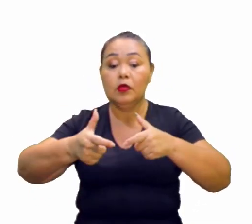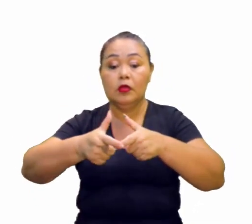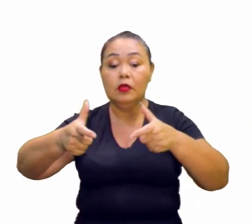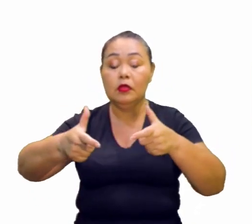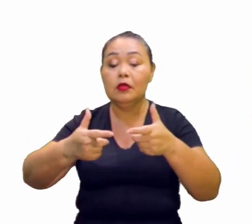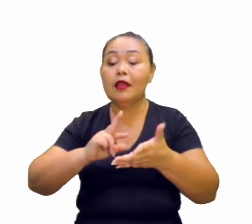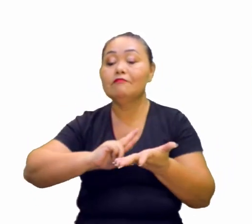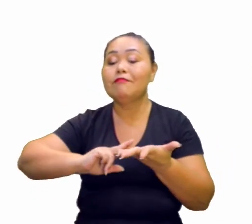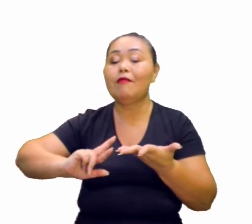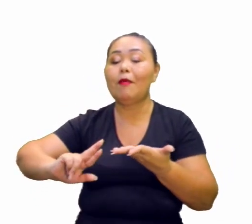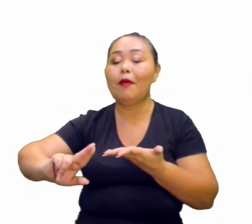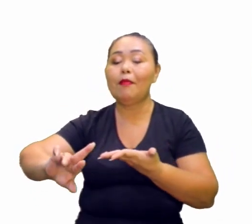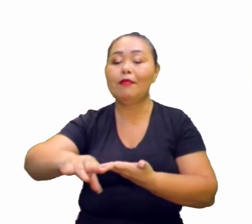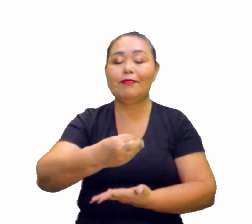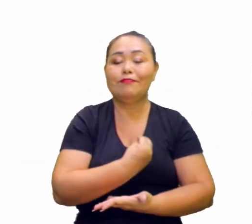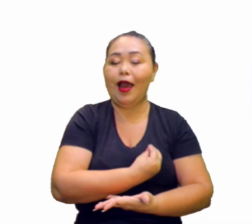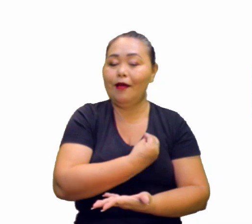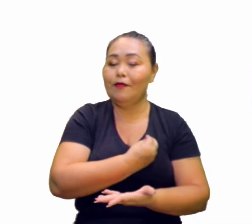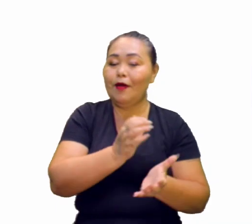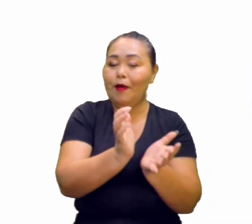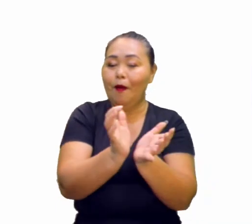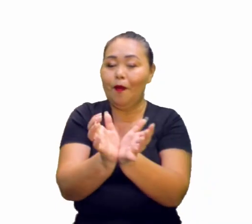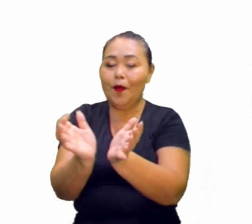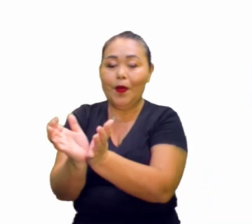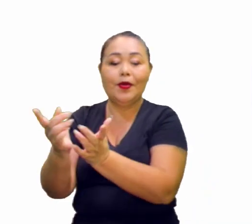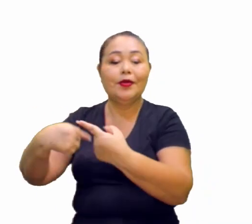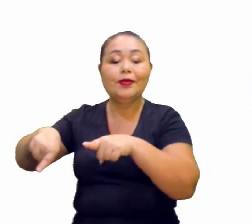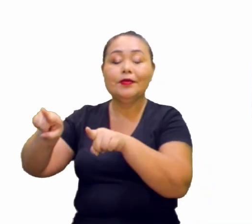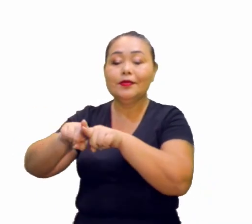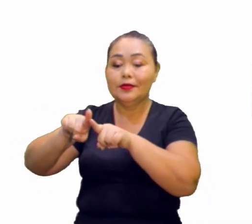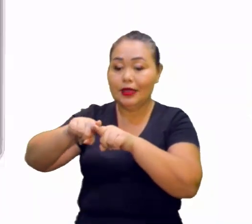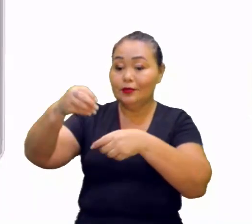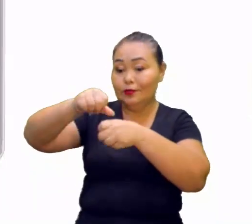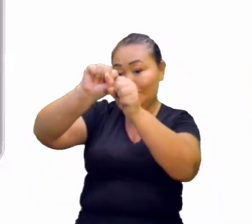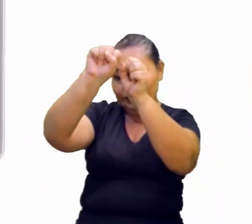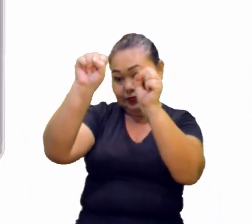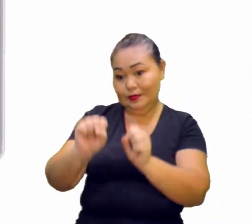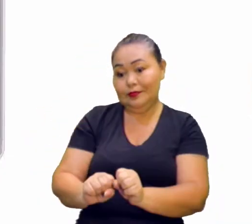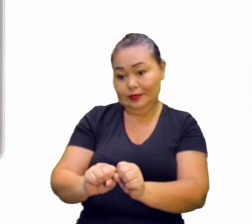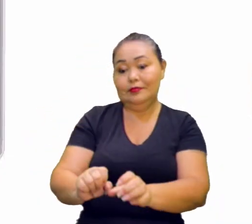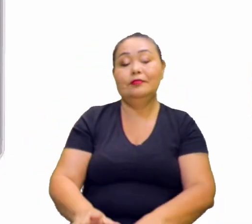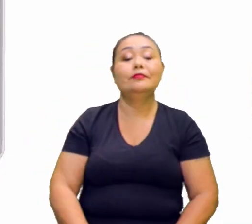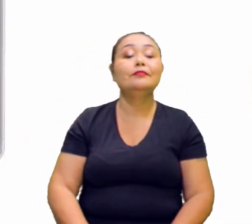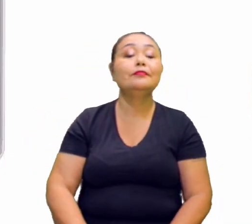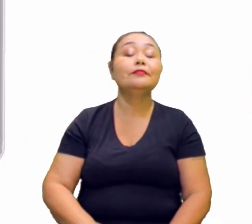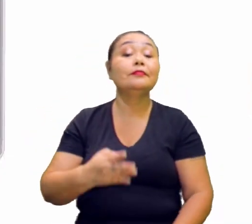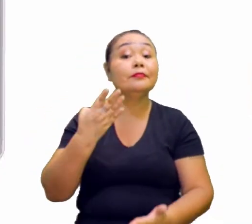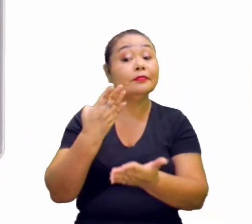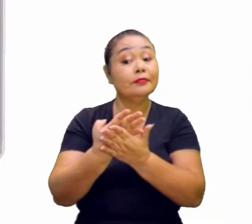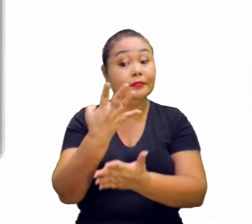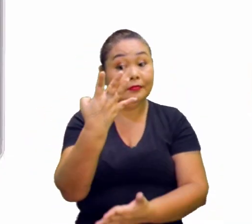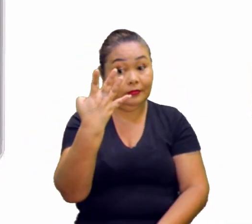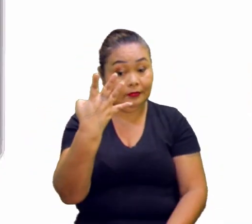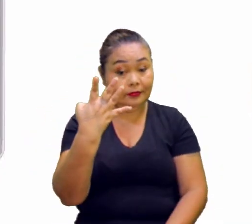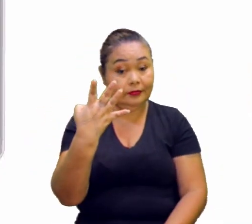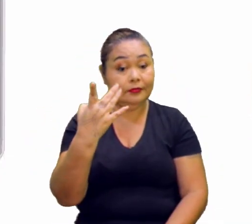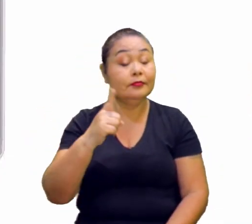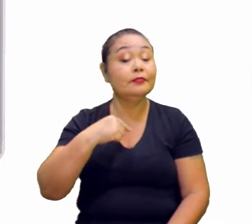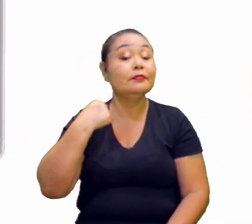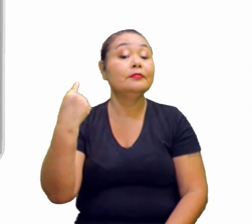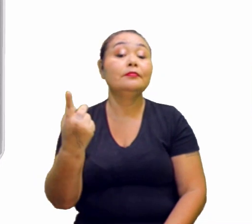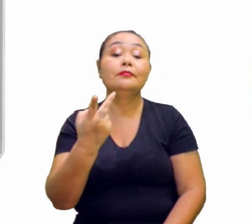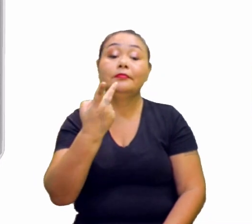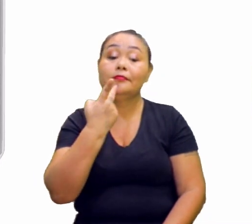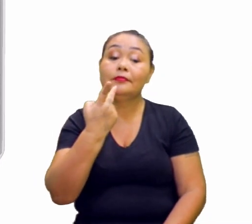dessa biodiversidade dentro desses sistemas produtivos. Tudo bem? Na aula 4, nós